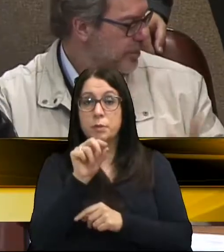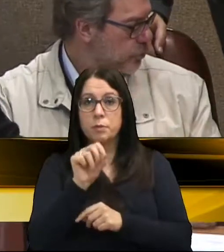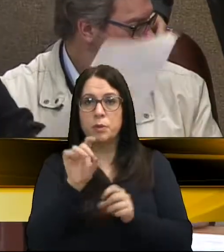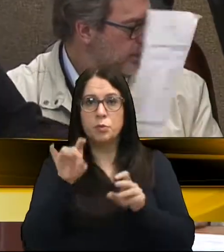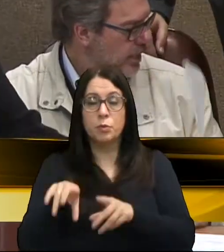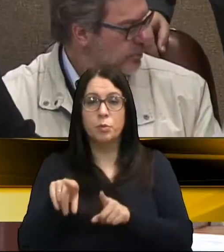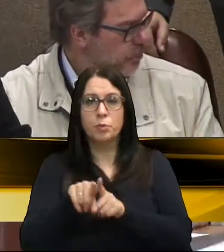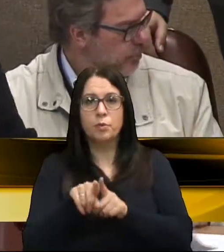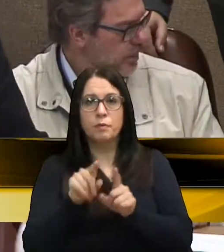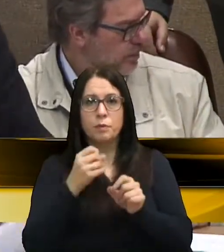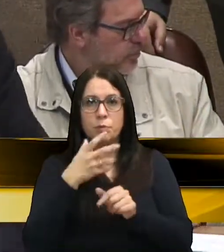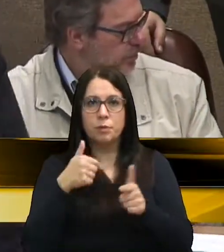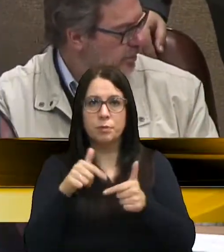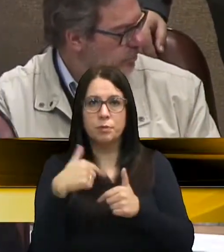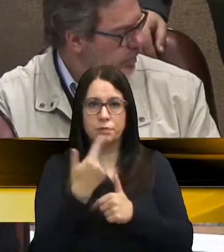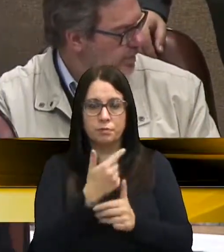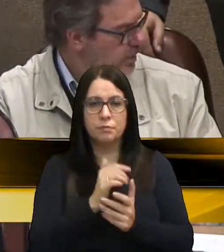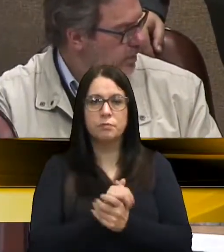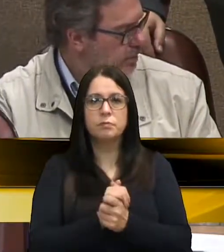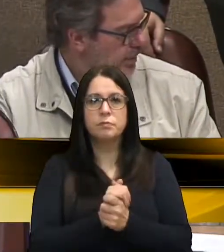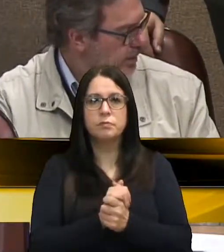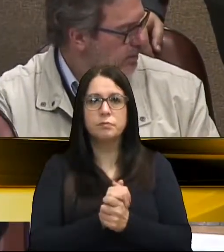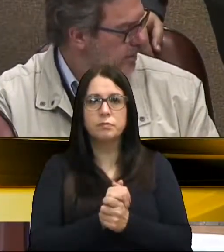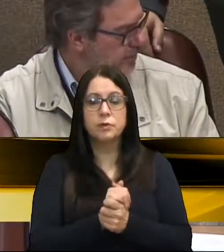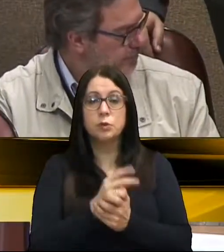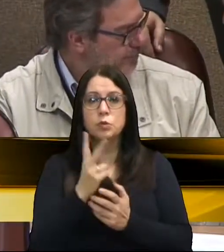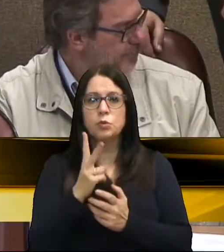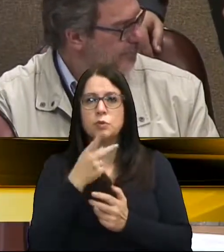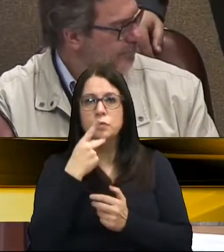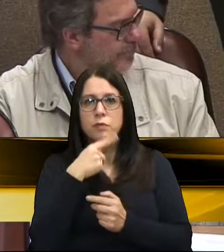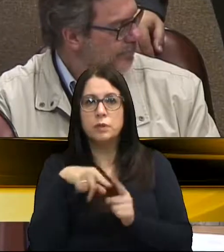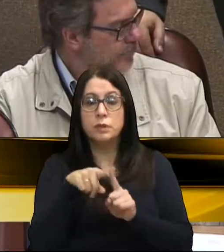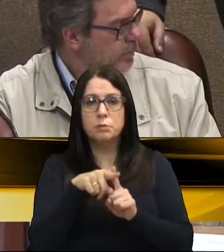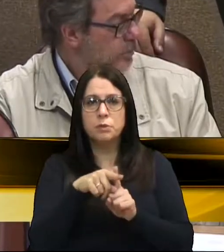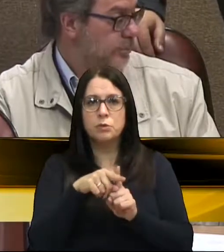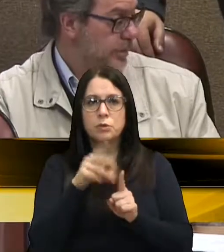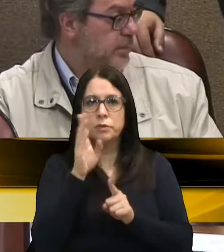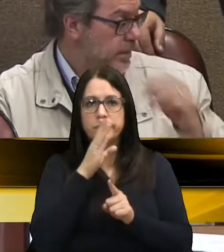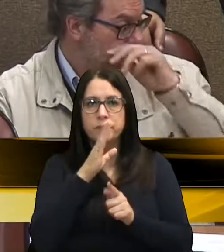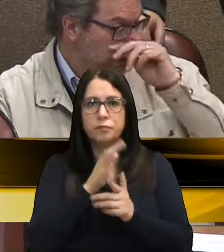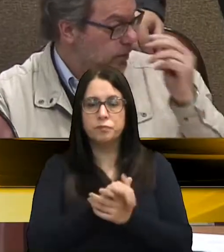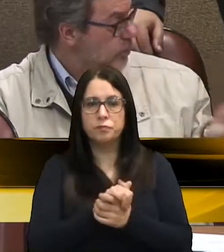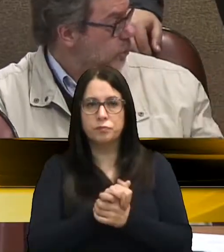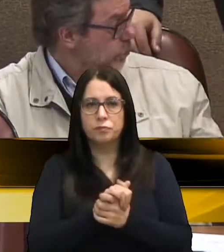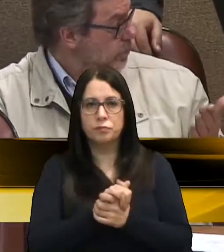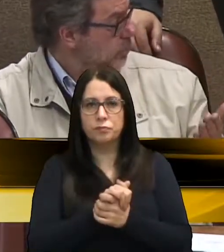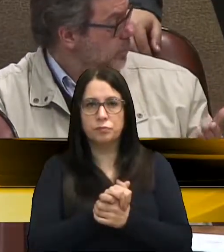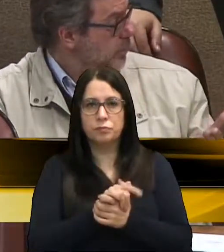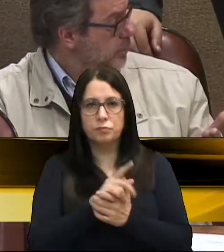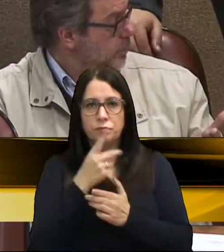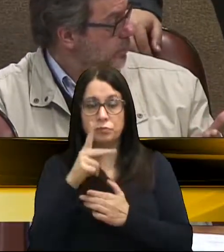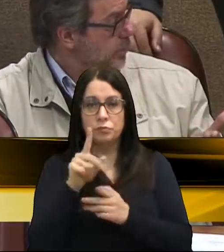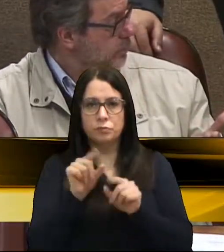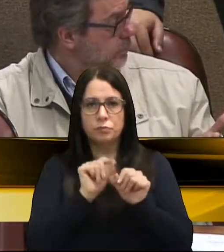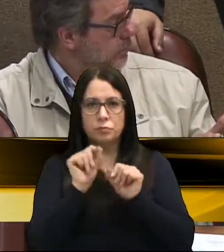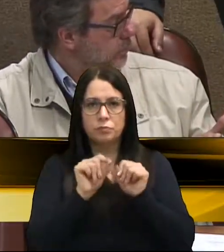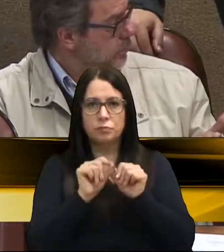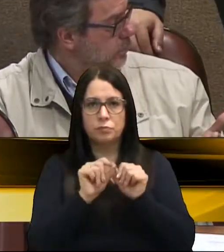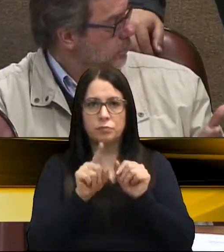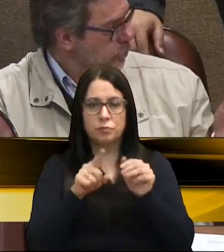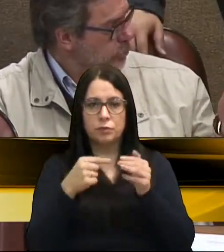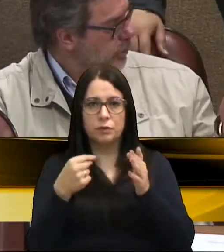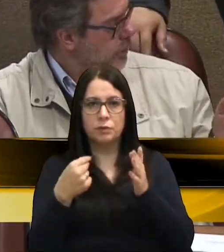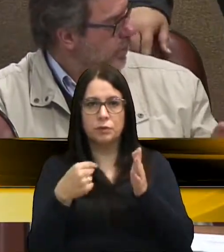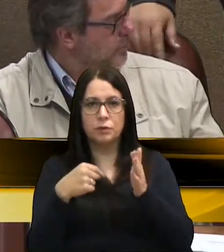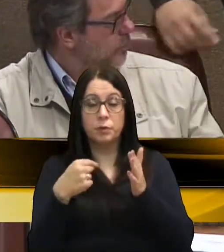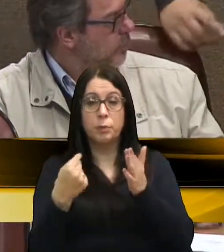sobrou, fazer um bom trabalho ao contento. 2 comentários, presidente, de forma muito breve. Um deles, a respeito que fomos questionados pela